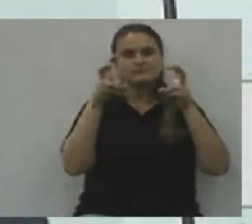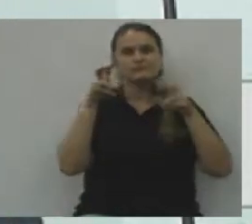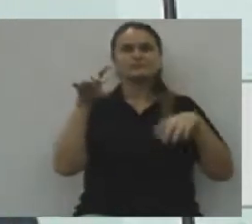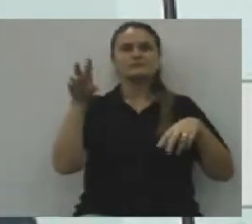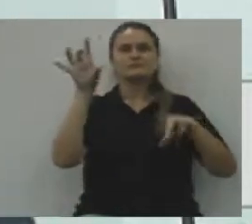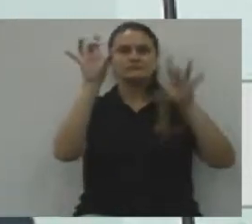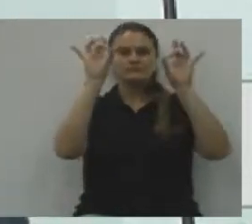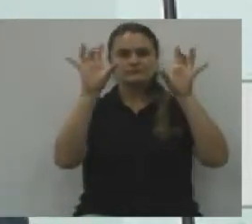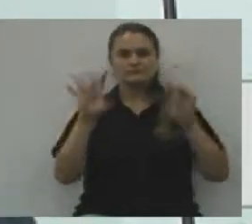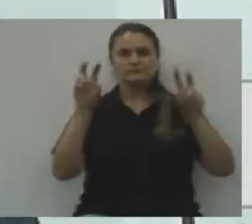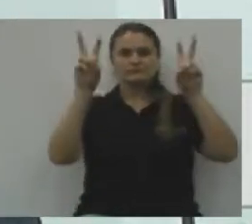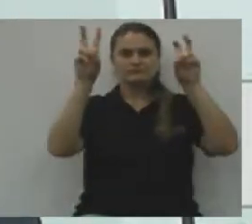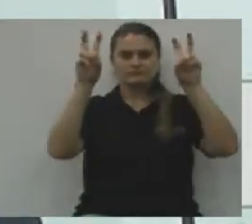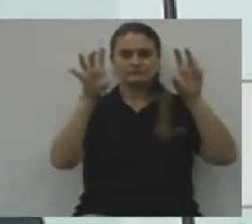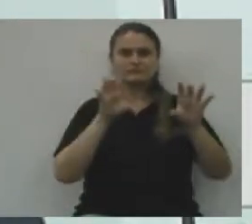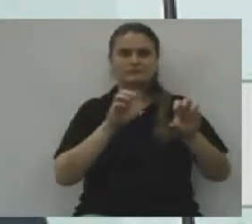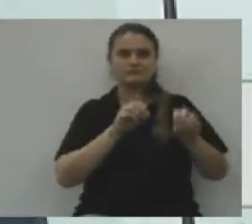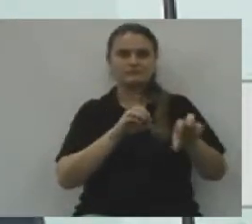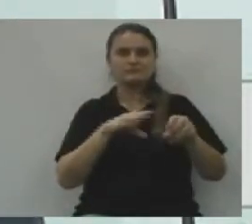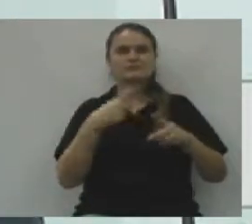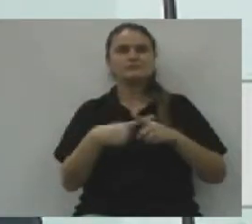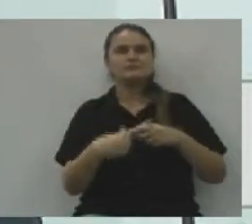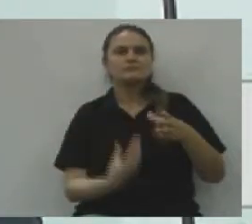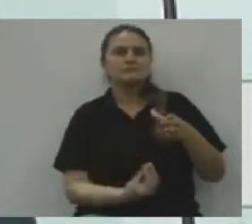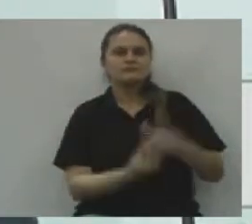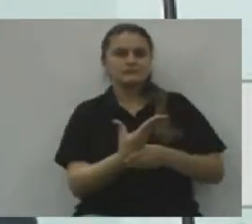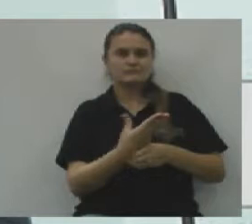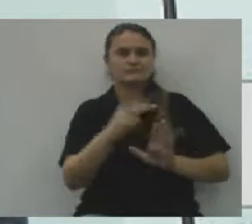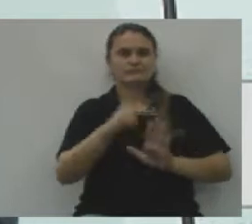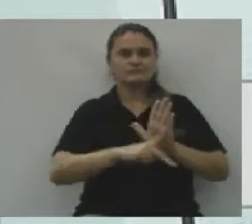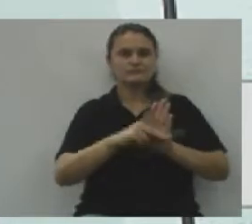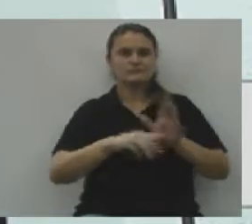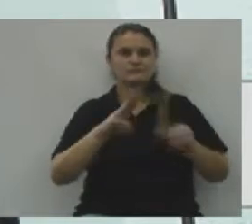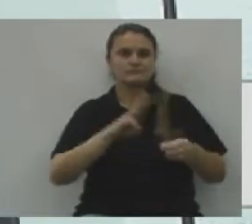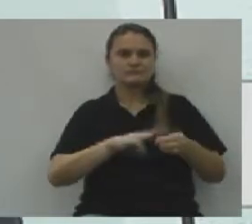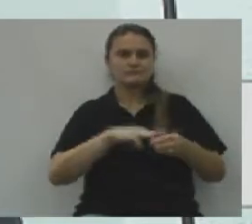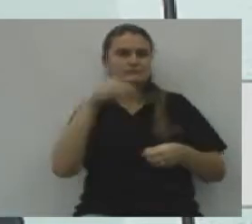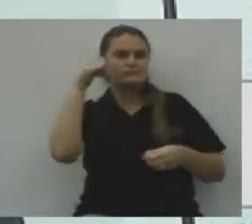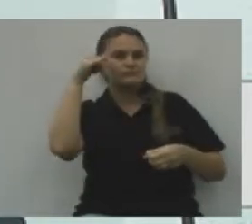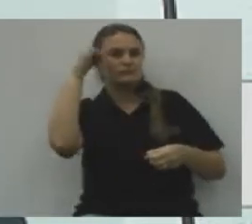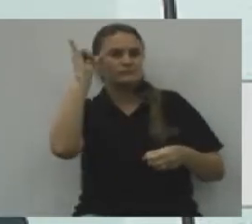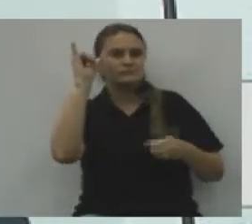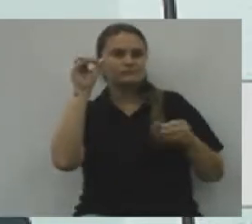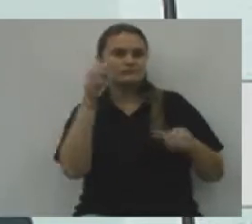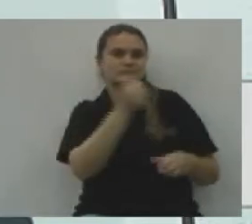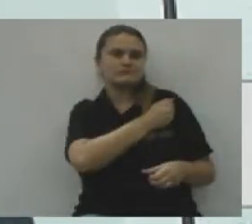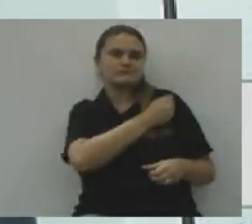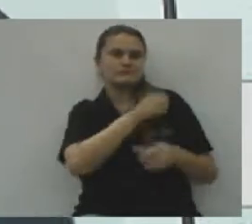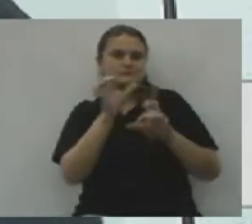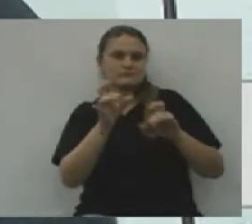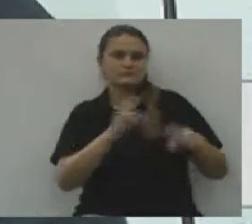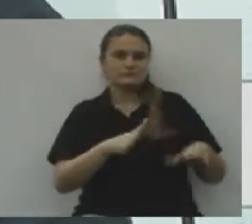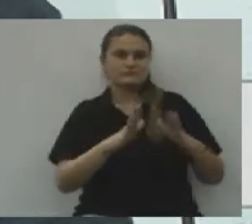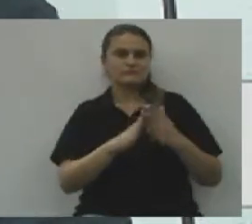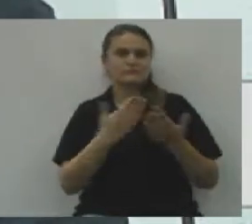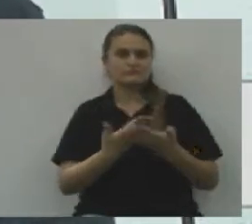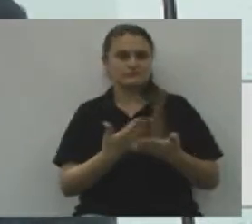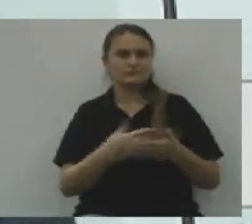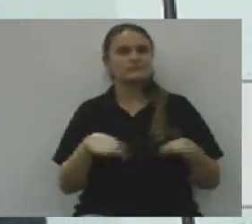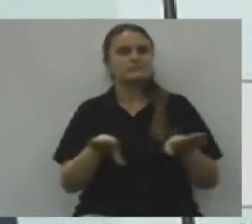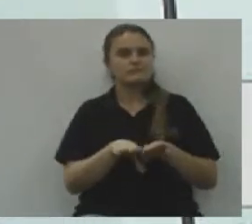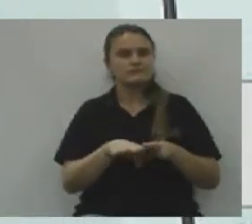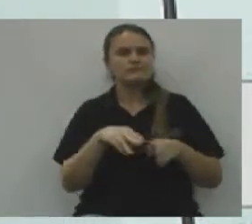da educação, porque se cria o Programa Municipal de Prevenção e Combate à Evasão Escolar. Também